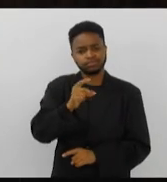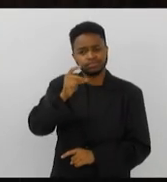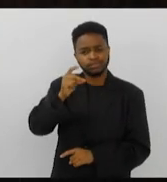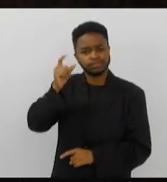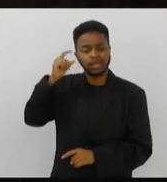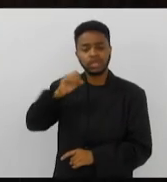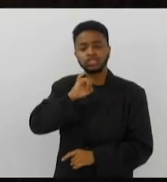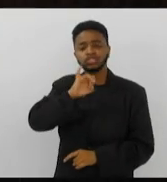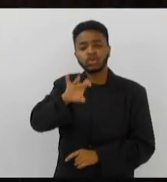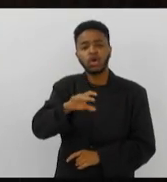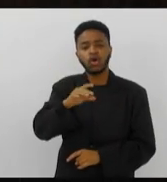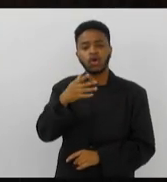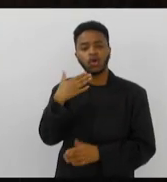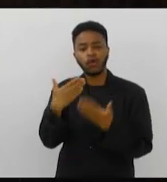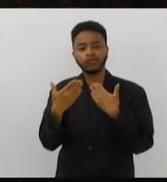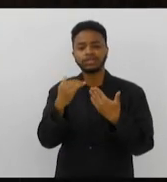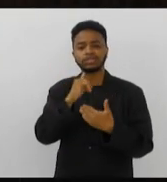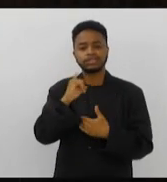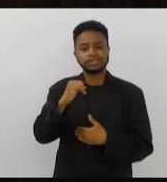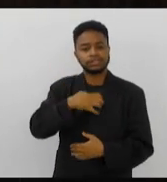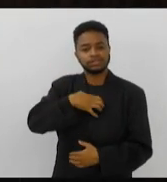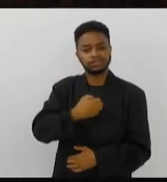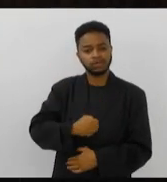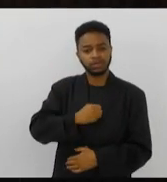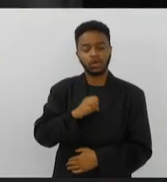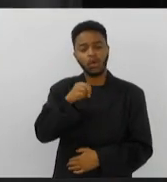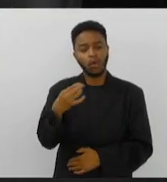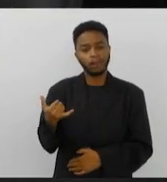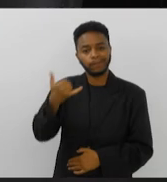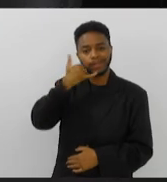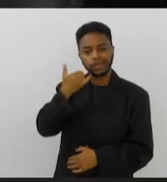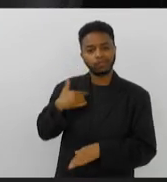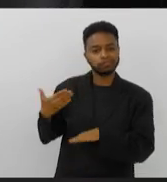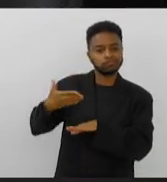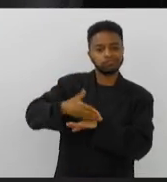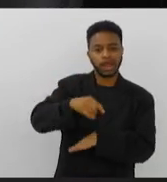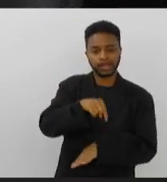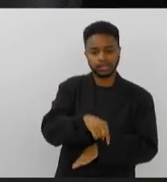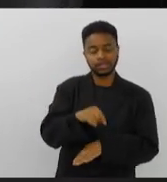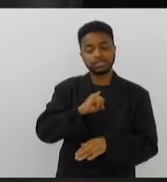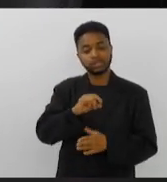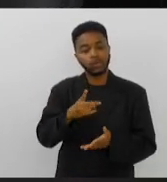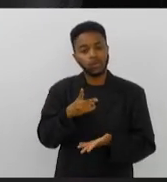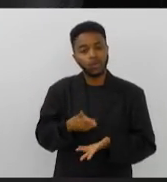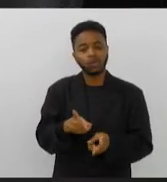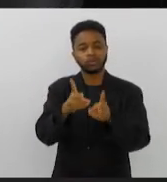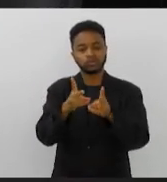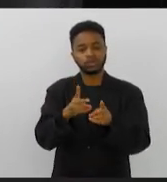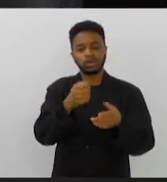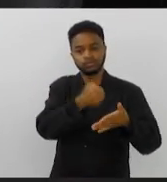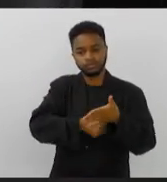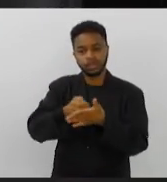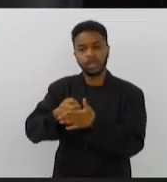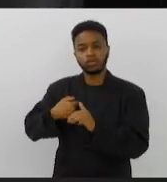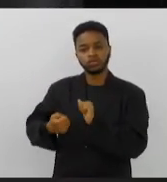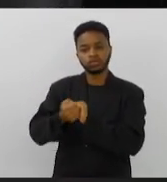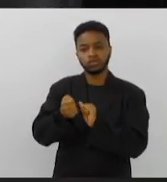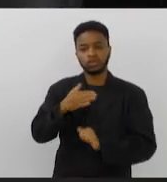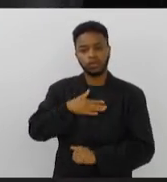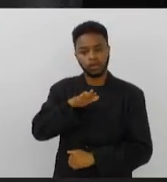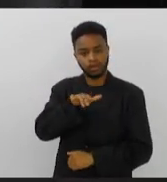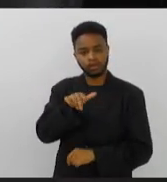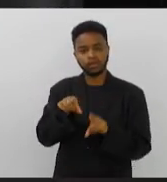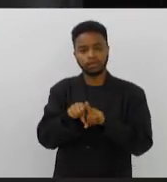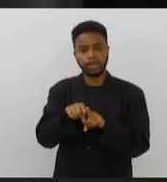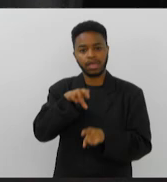saudade eu quando liga para poder vir aqui então se a gente continuar nessa batalha eu com o Renato meu irmão que hoje é deputado que você também